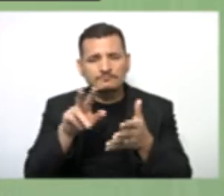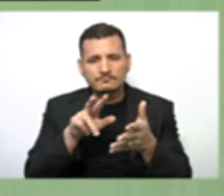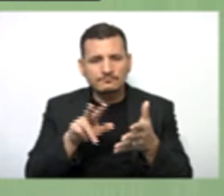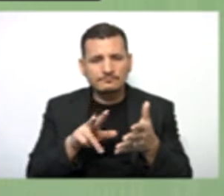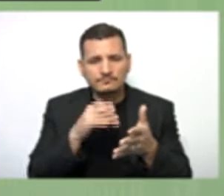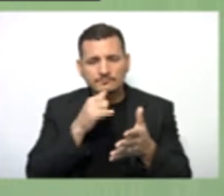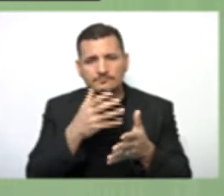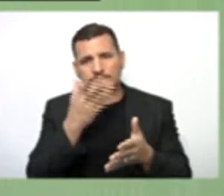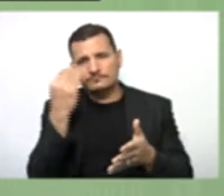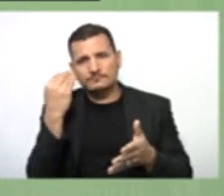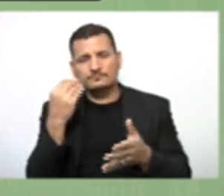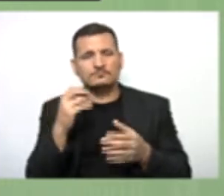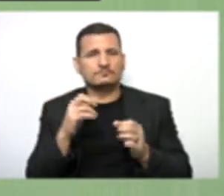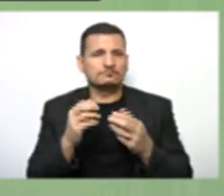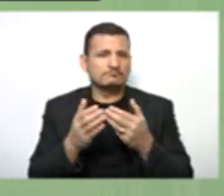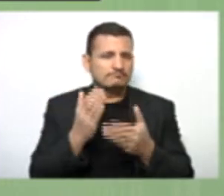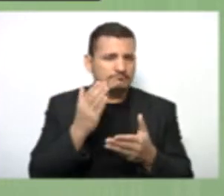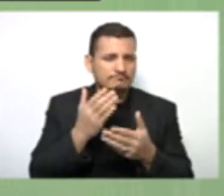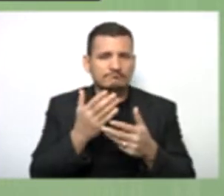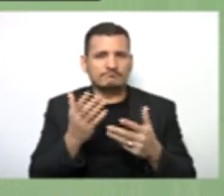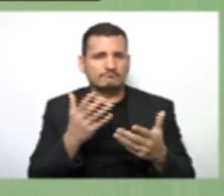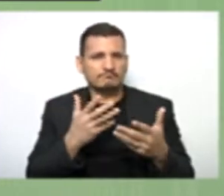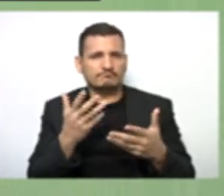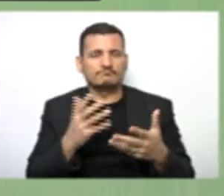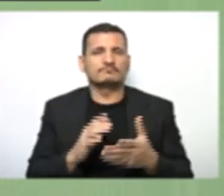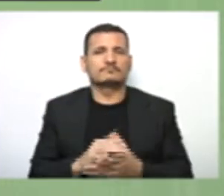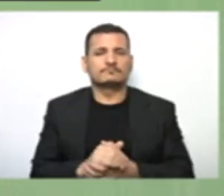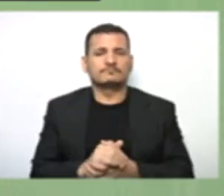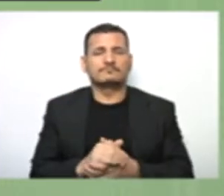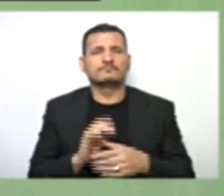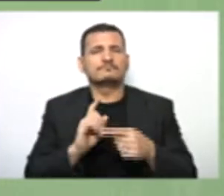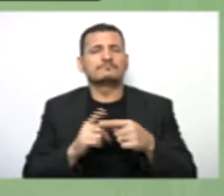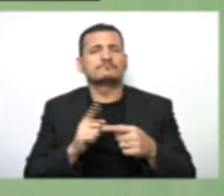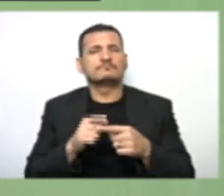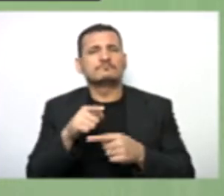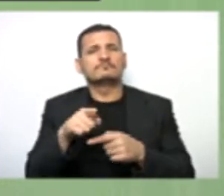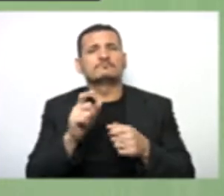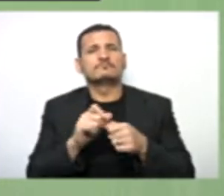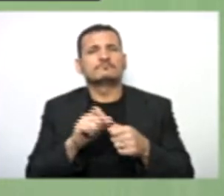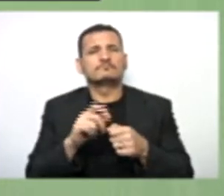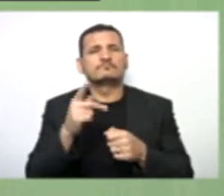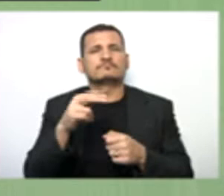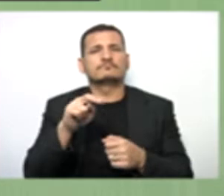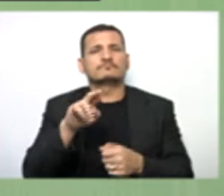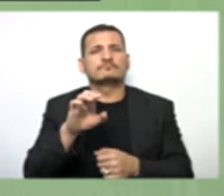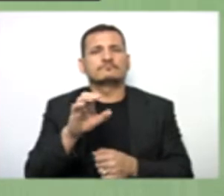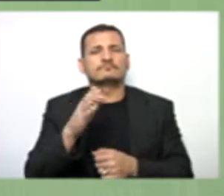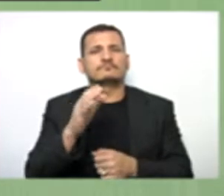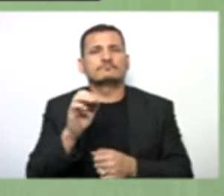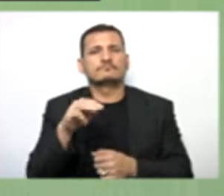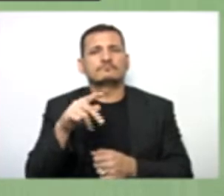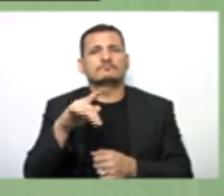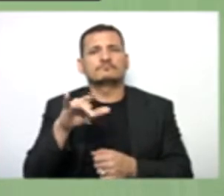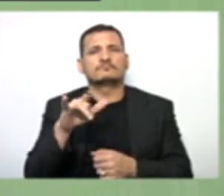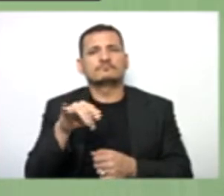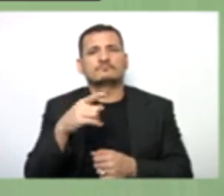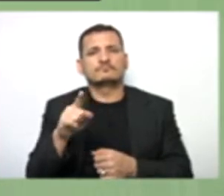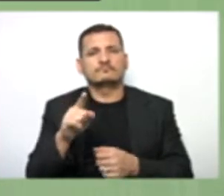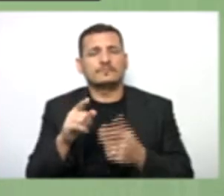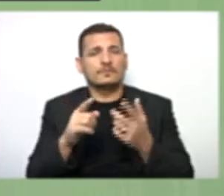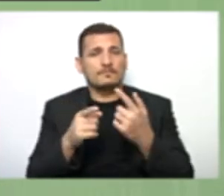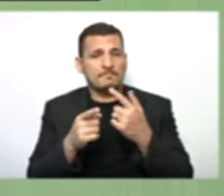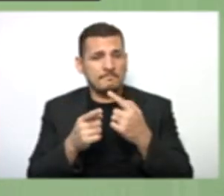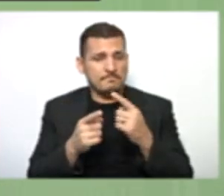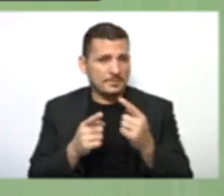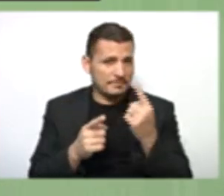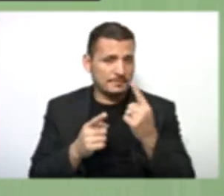perdida e esqueceu. Por que isso? Ele faz essa pré-compilação? Para ele entrar na etapa do compilador.